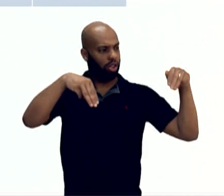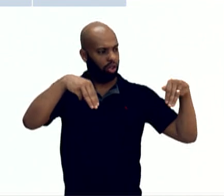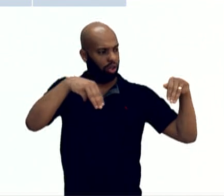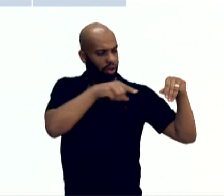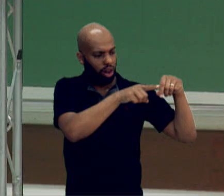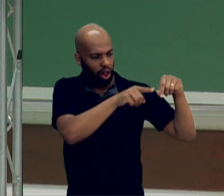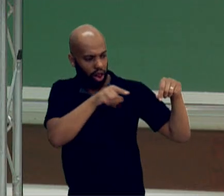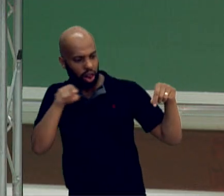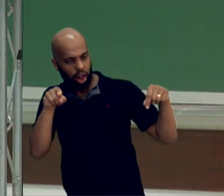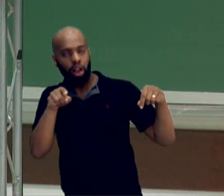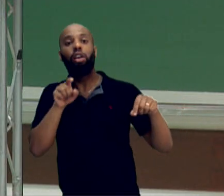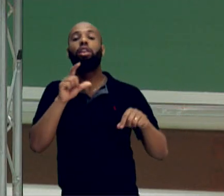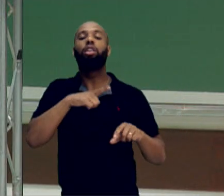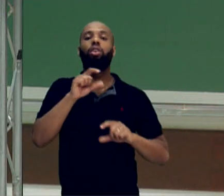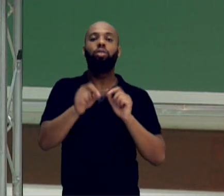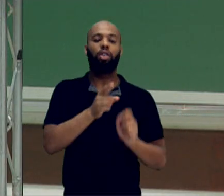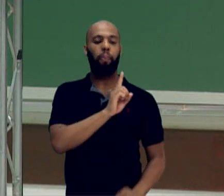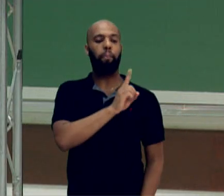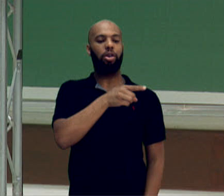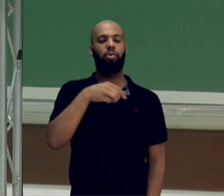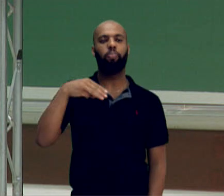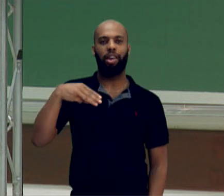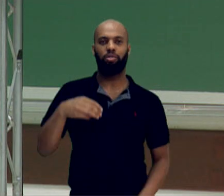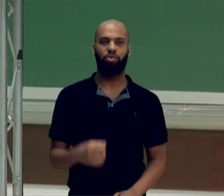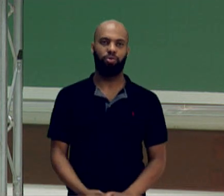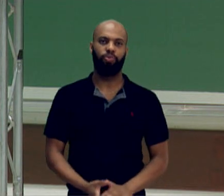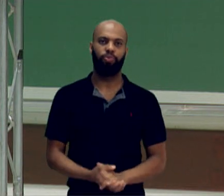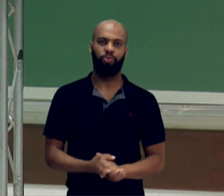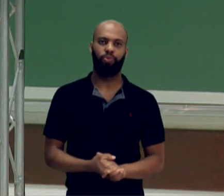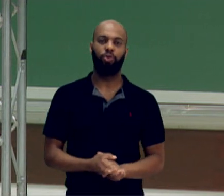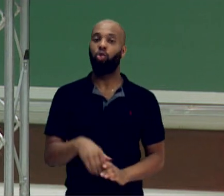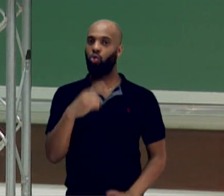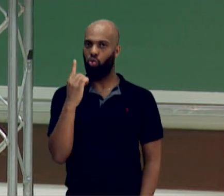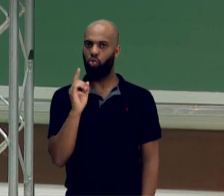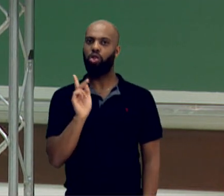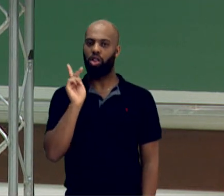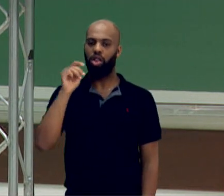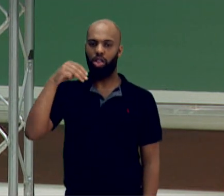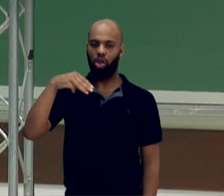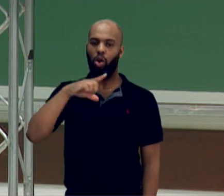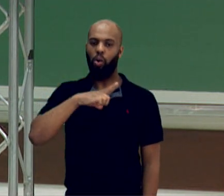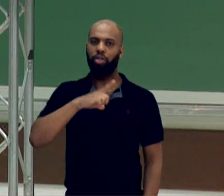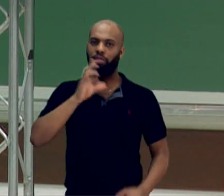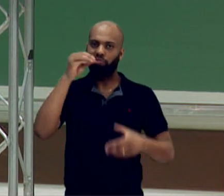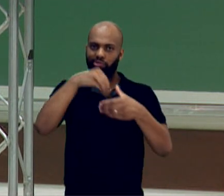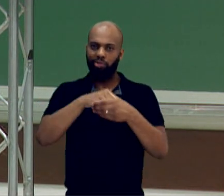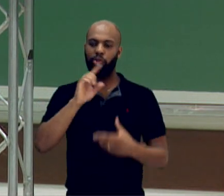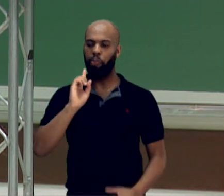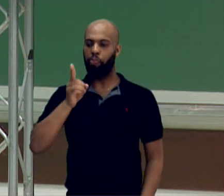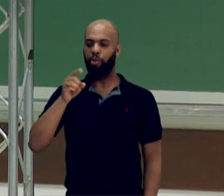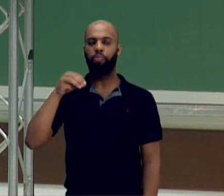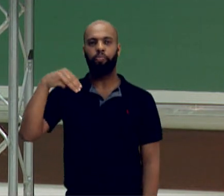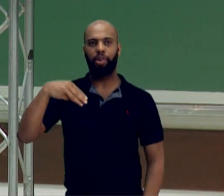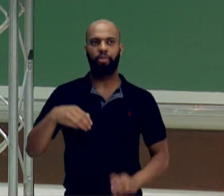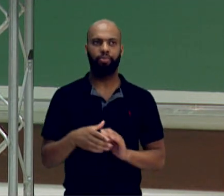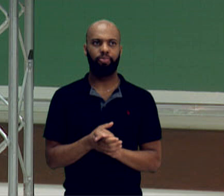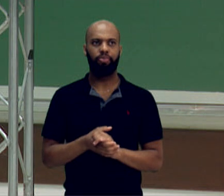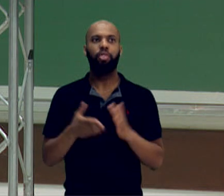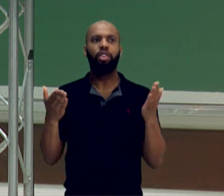1000 metros. Tudo bem? Muito bem. 1 quilômetro